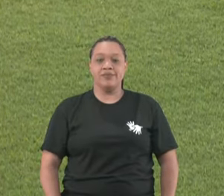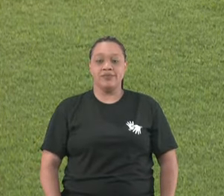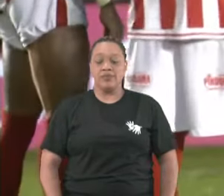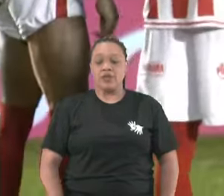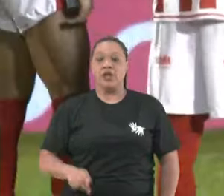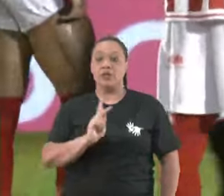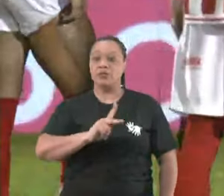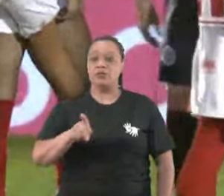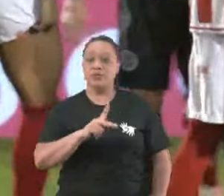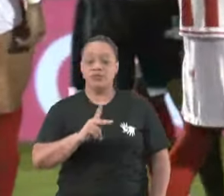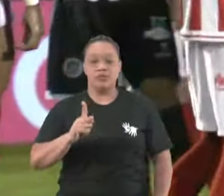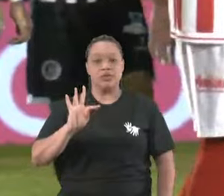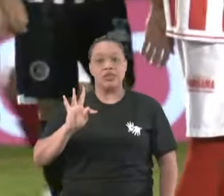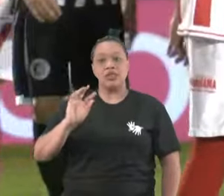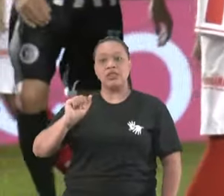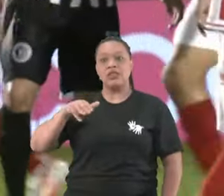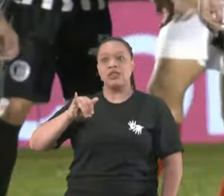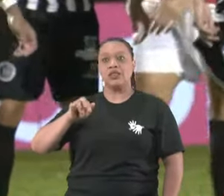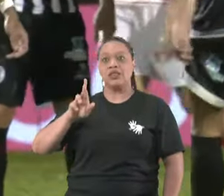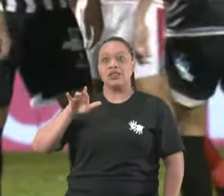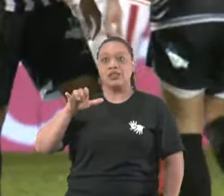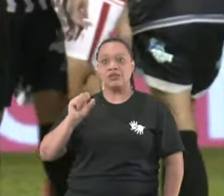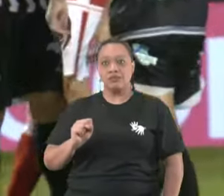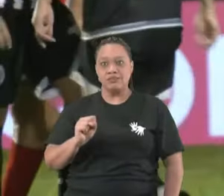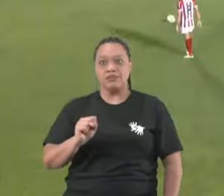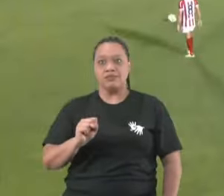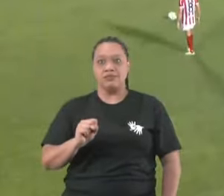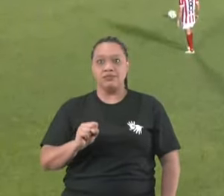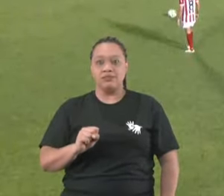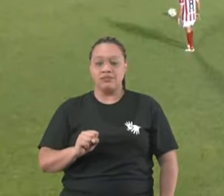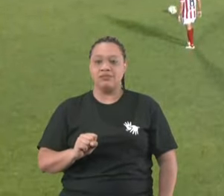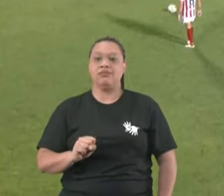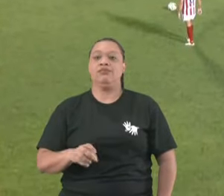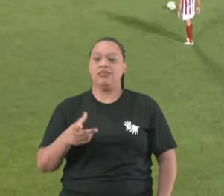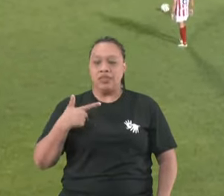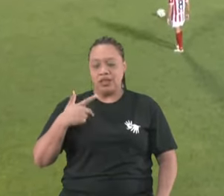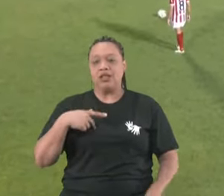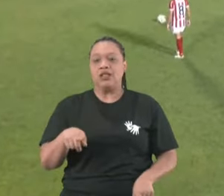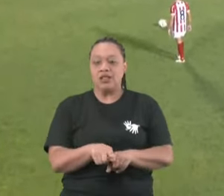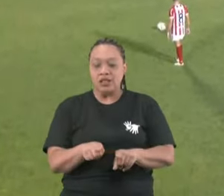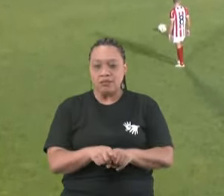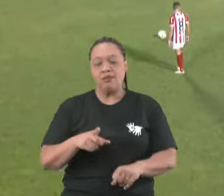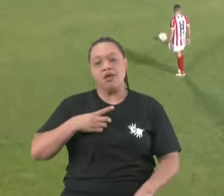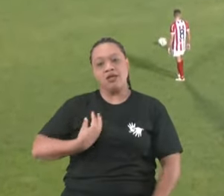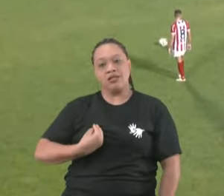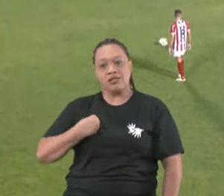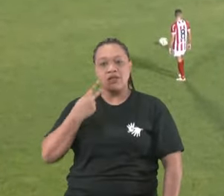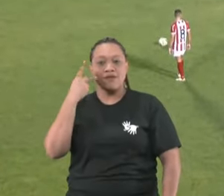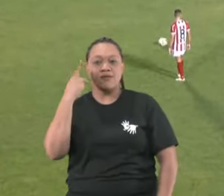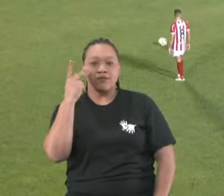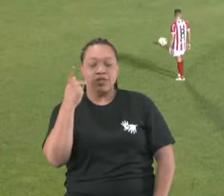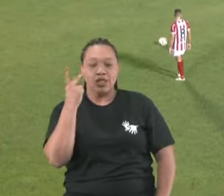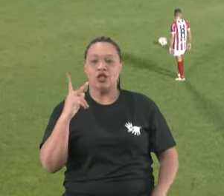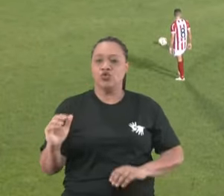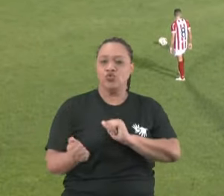Professora Tamires Gomes. Seu Thiago Fabro, rapaz, está lá em Fortaleza com o Arthur, com a